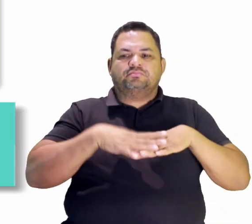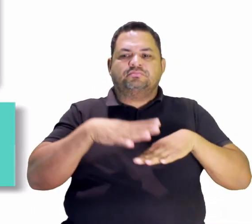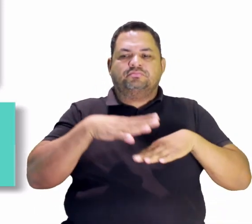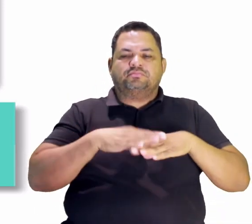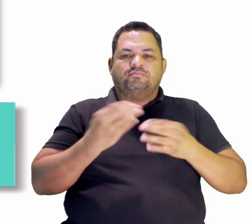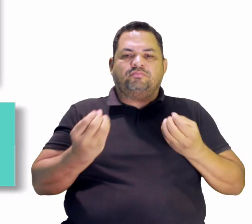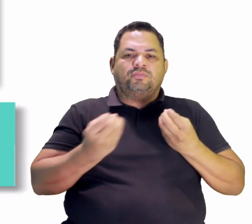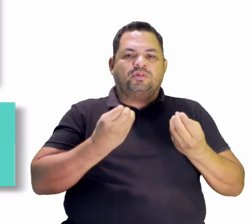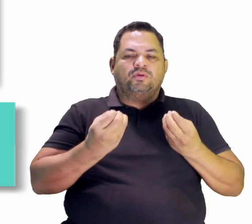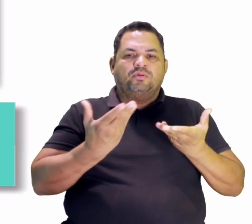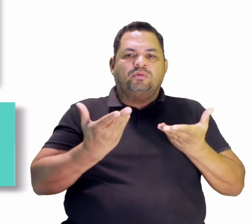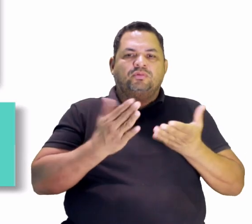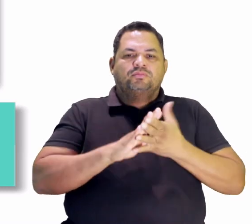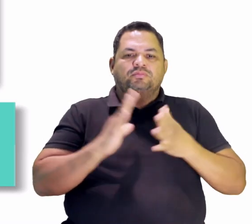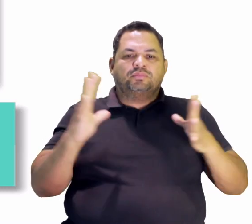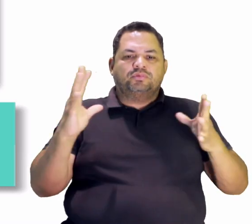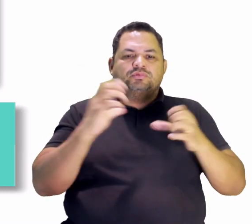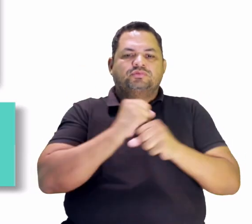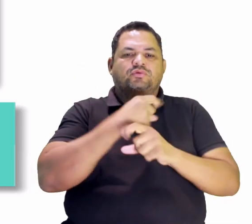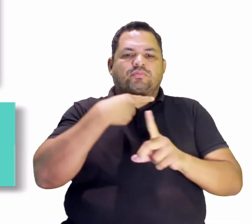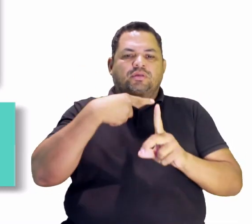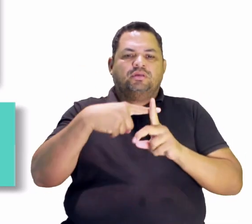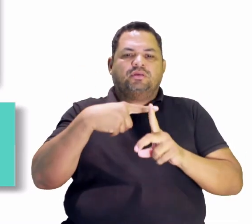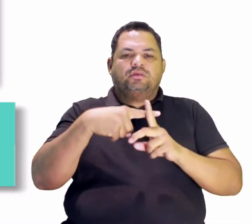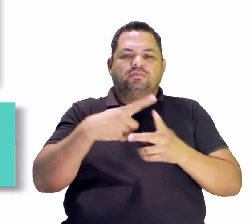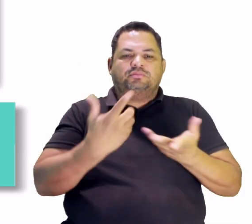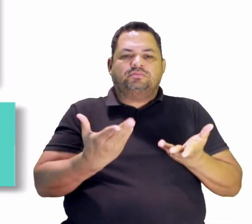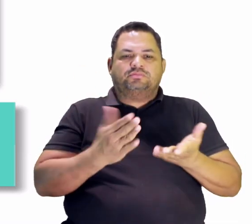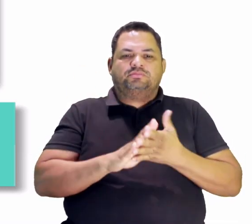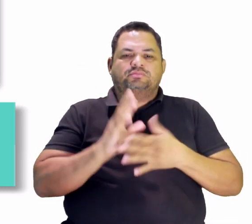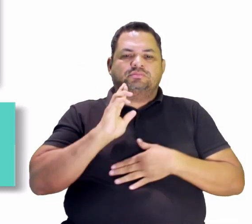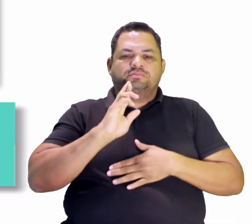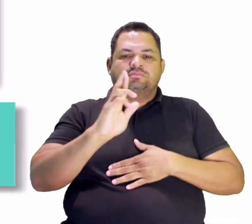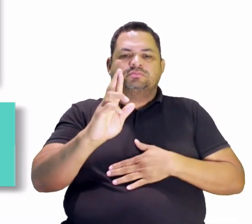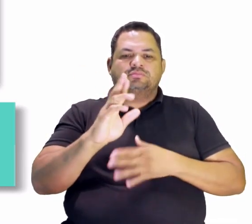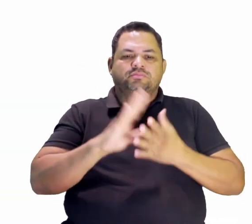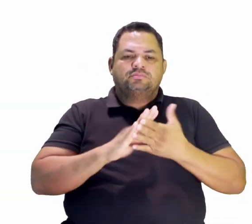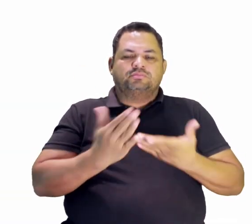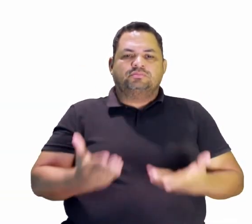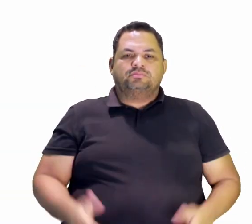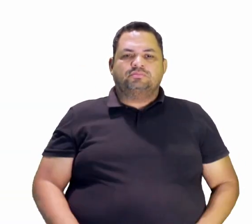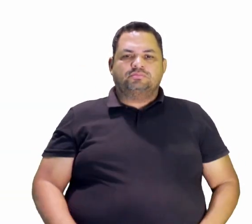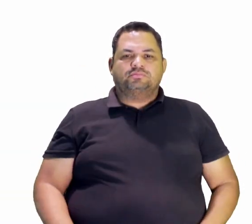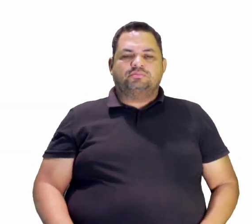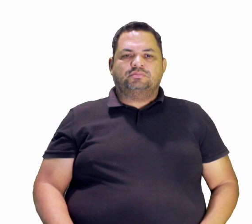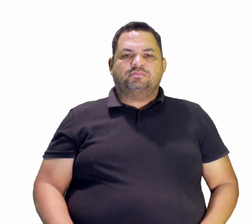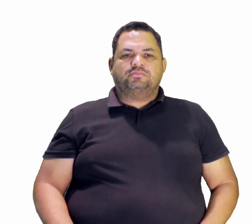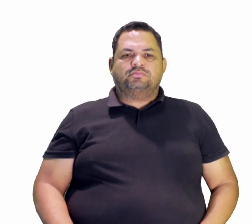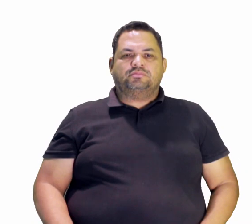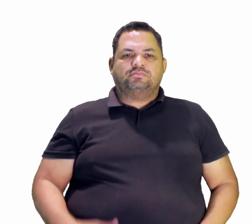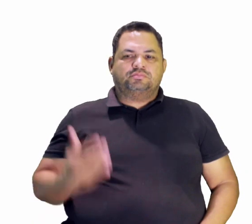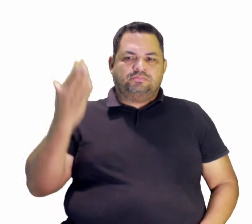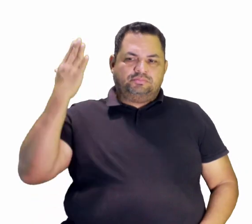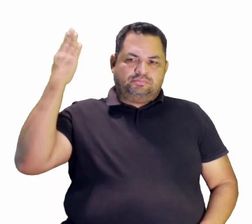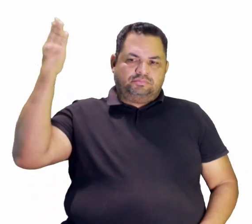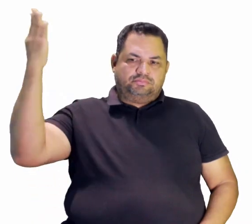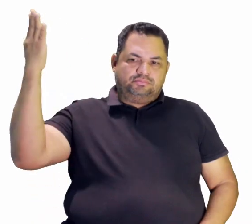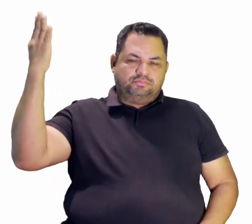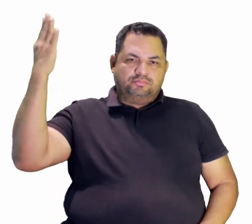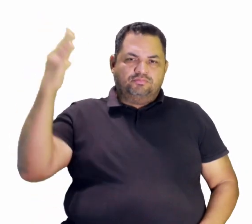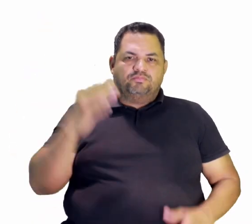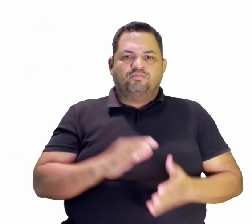como é que você faz para somar vetores? E aí a resultante que é a soma, o resultado, né? Então, a